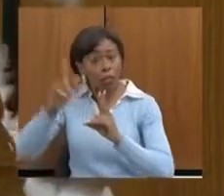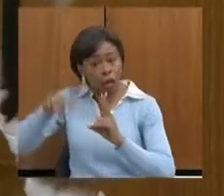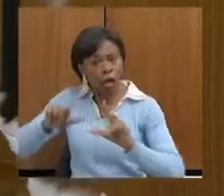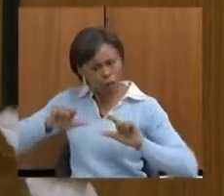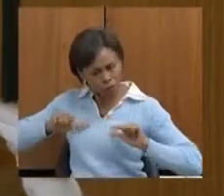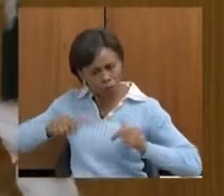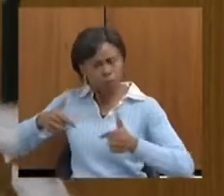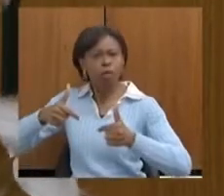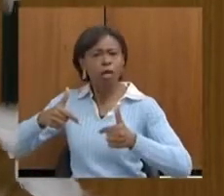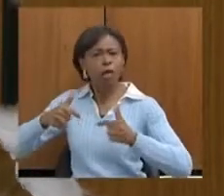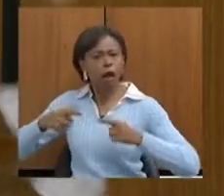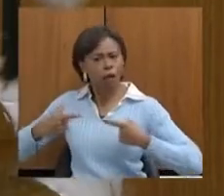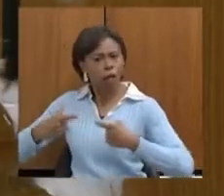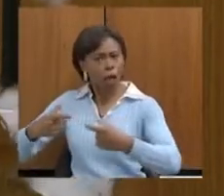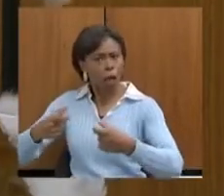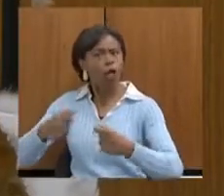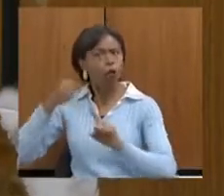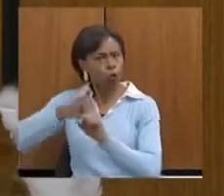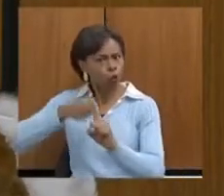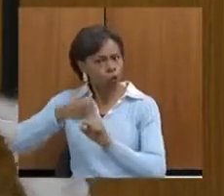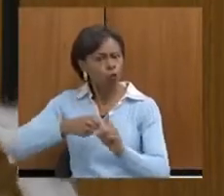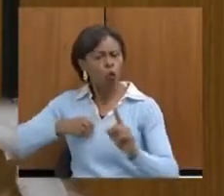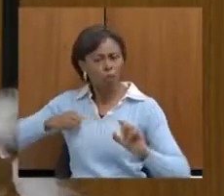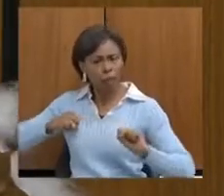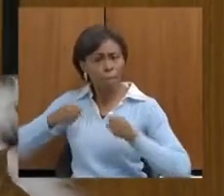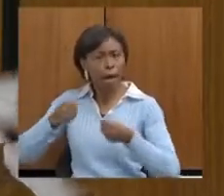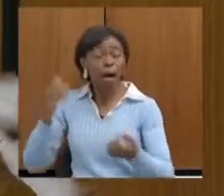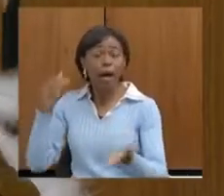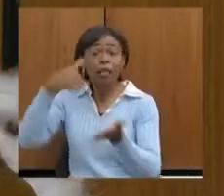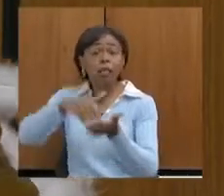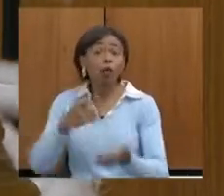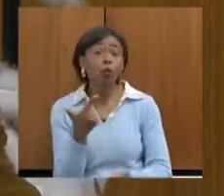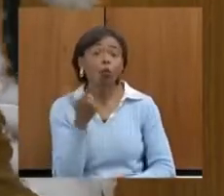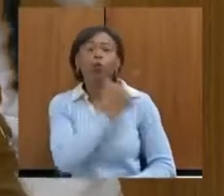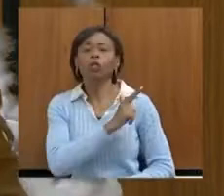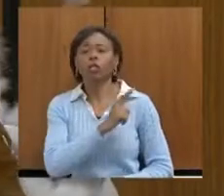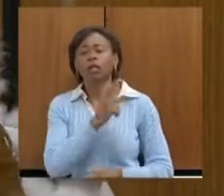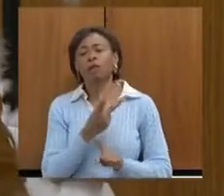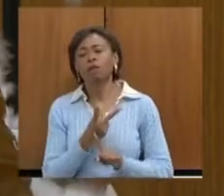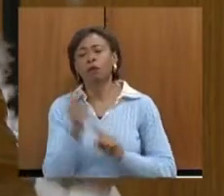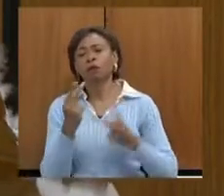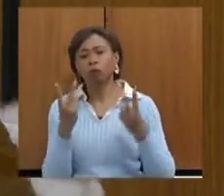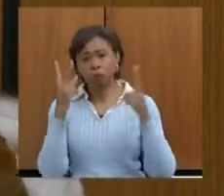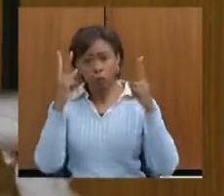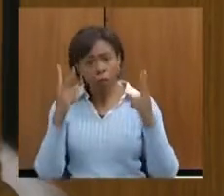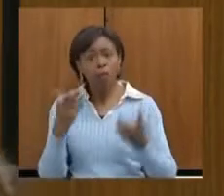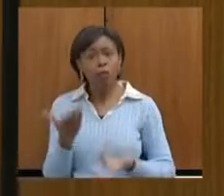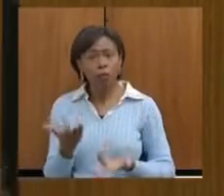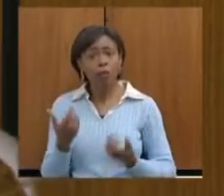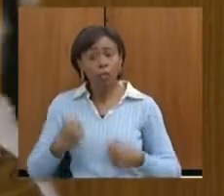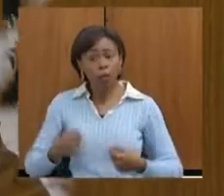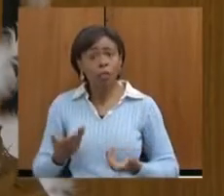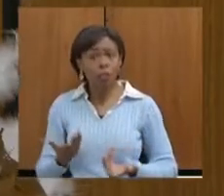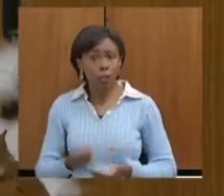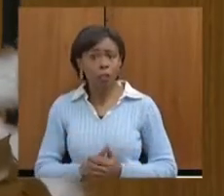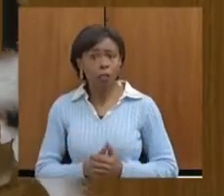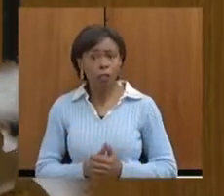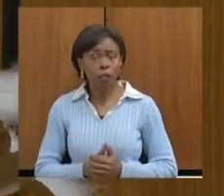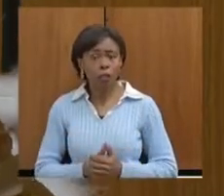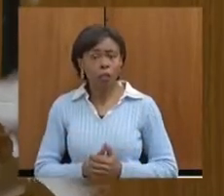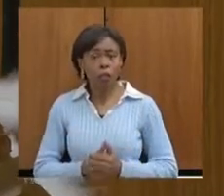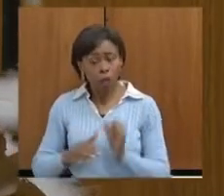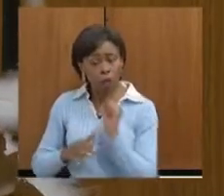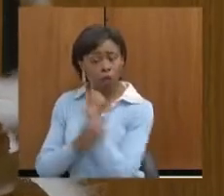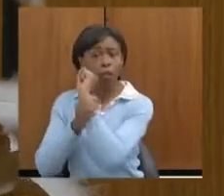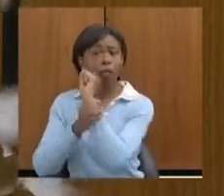o povo editar luta até obter o seu o senhor necessidade né a possui legítima defesa